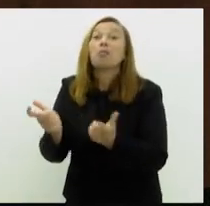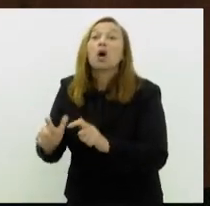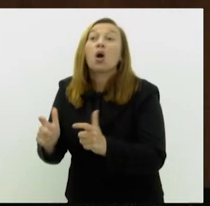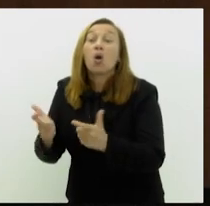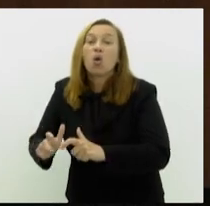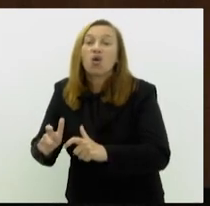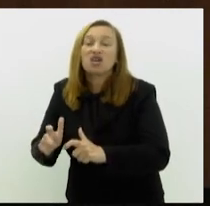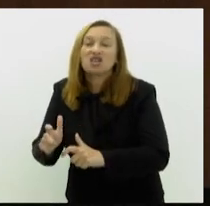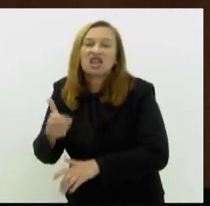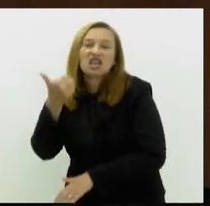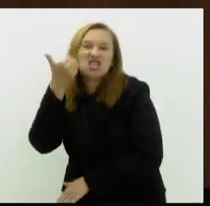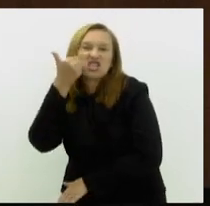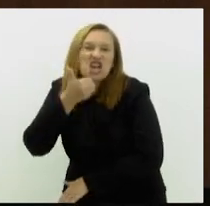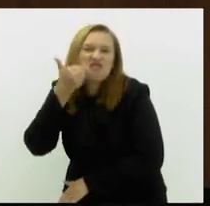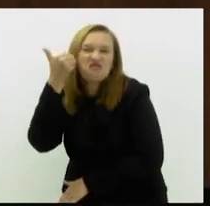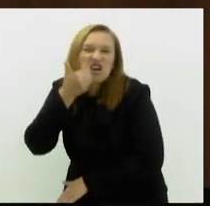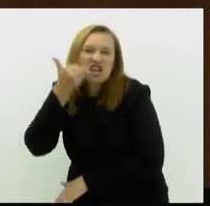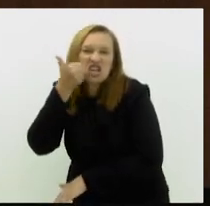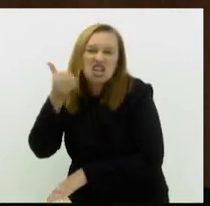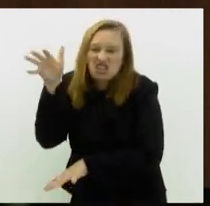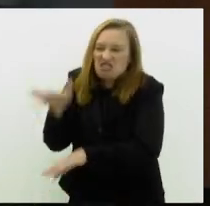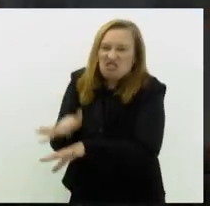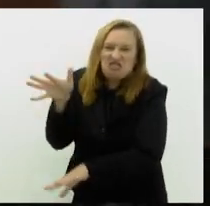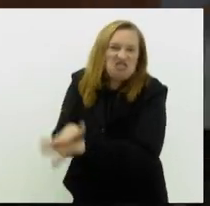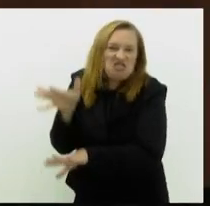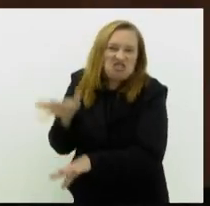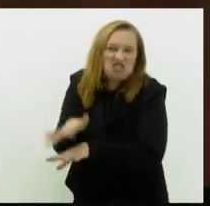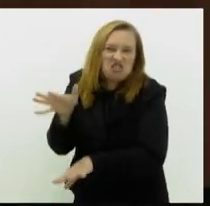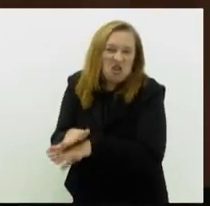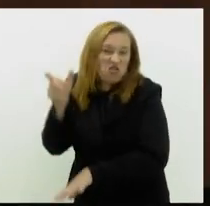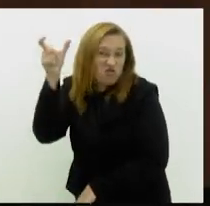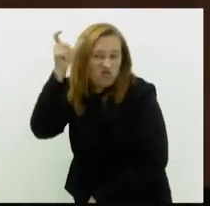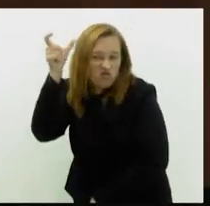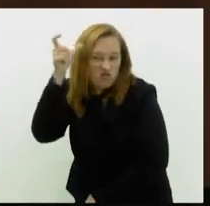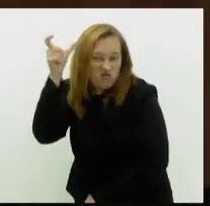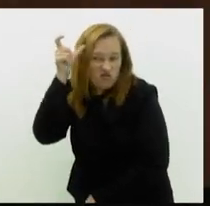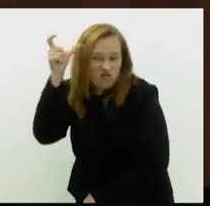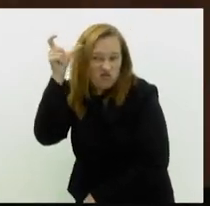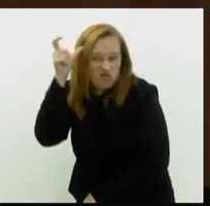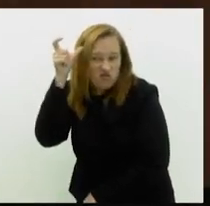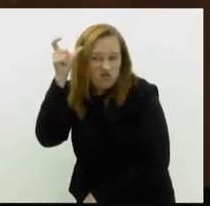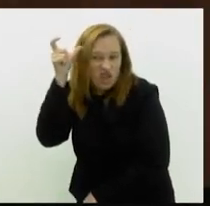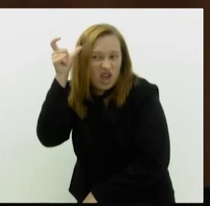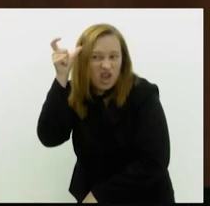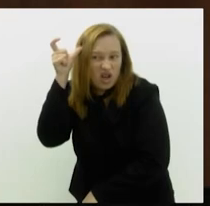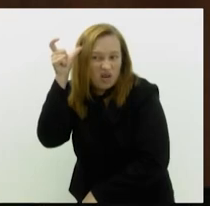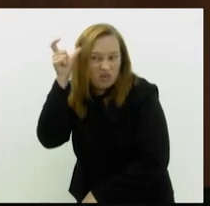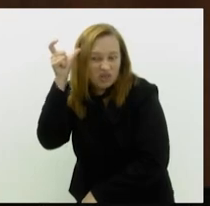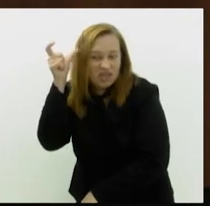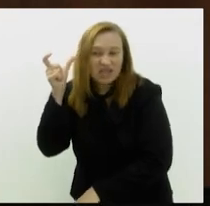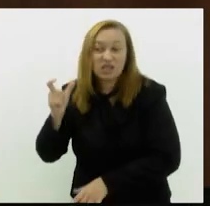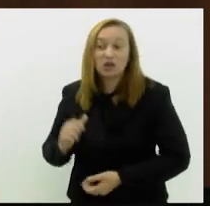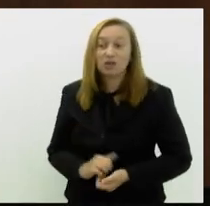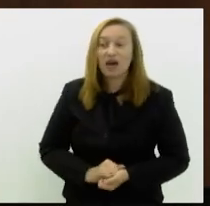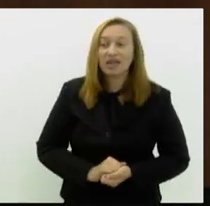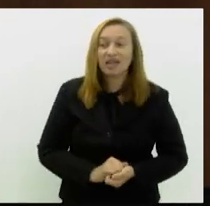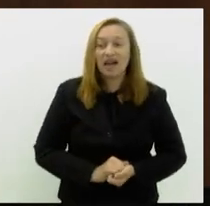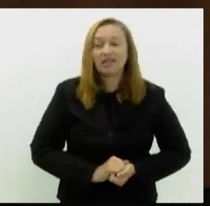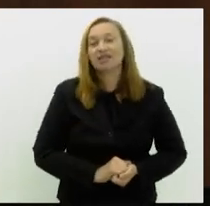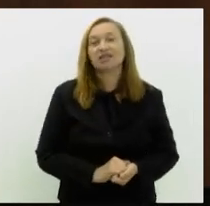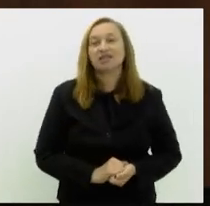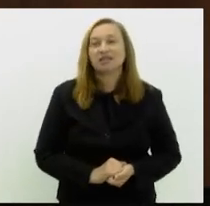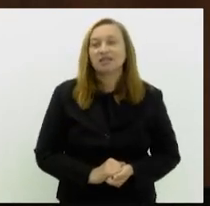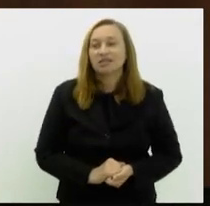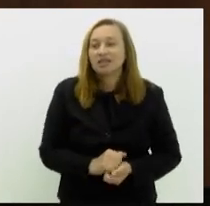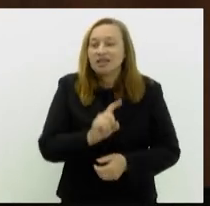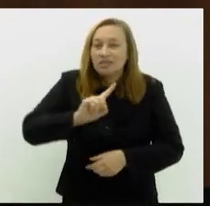da pouca vergonha, o rumo do satanismo na praia de Copacabana. Eu tenho certeza que a população, e eu recebi